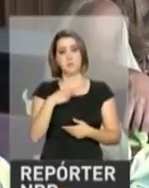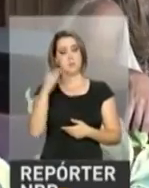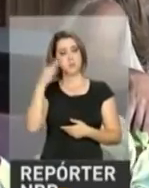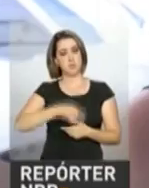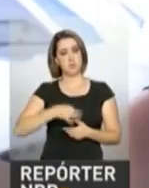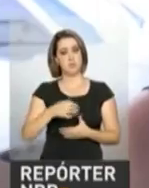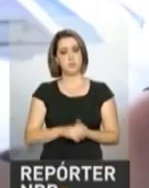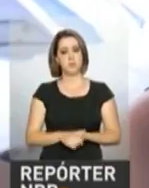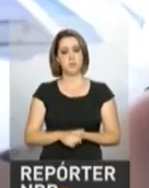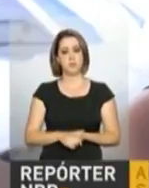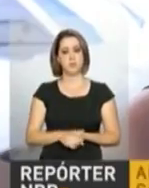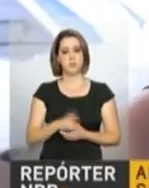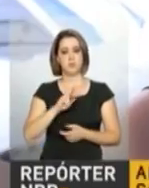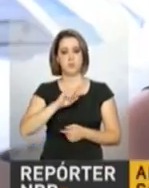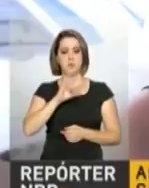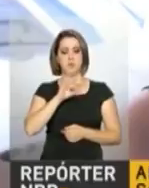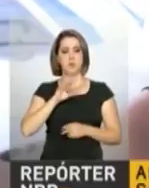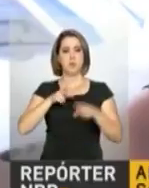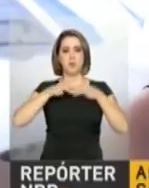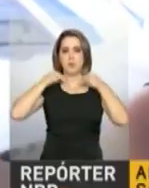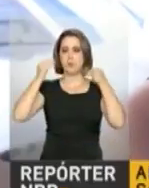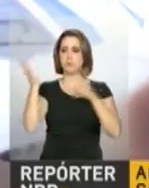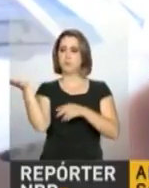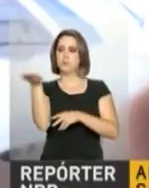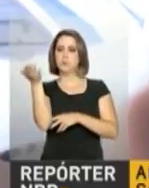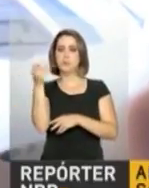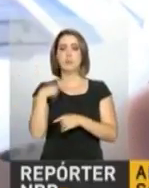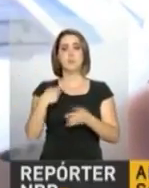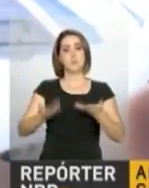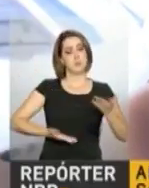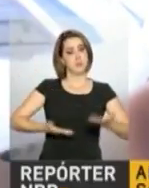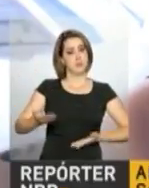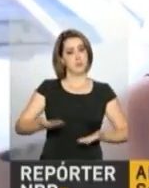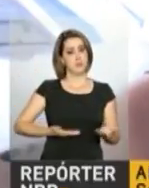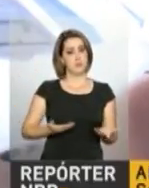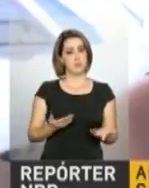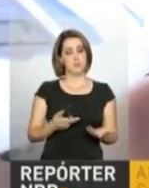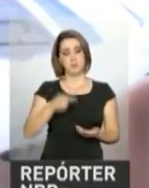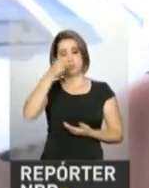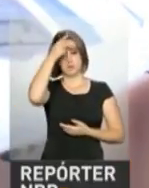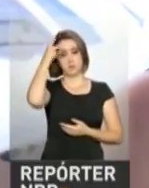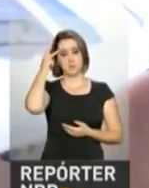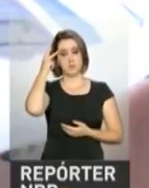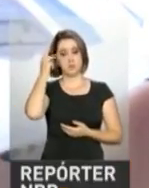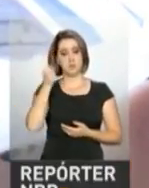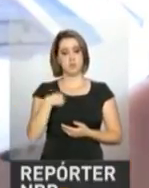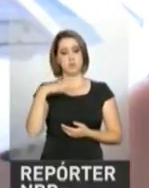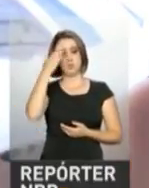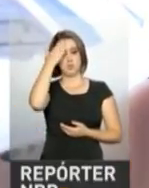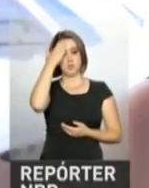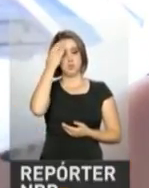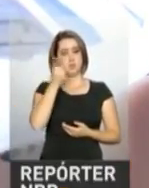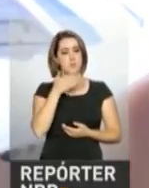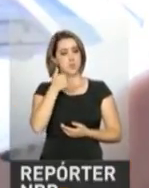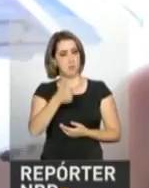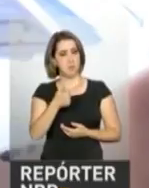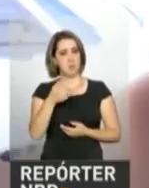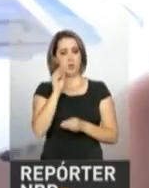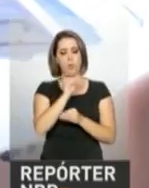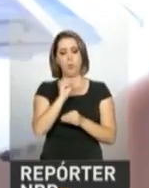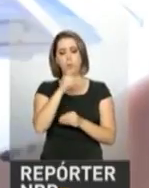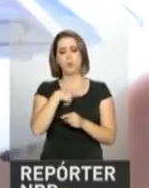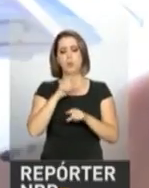certeza com relação ao garçom é sempre muito ligado ao serviço prestado então as pessoas quando elas sabem que são bem assim vidas